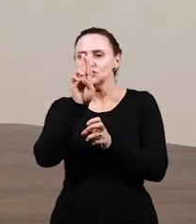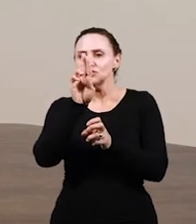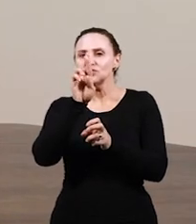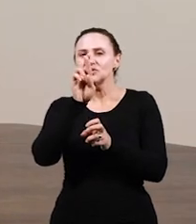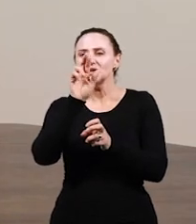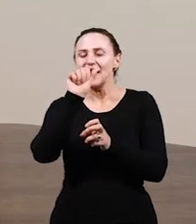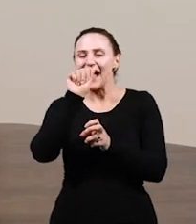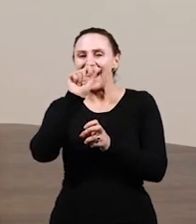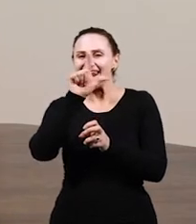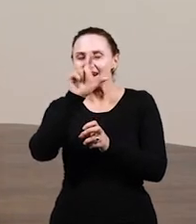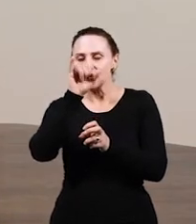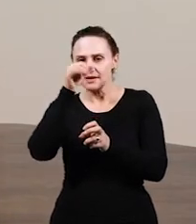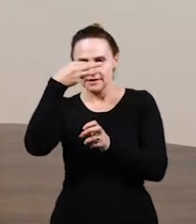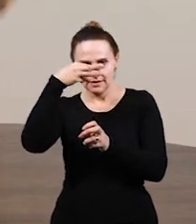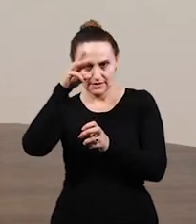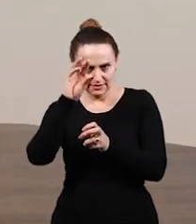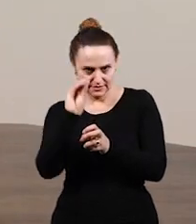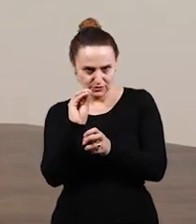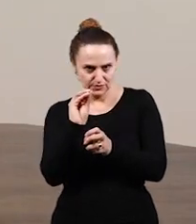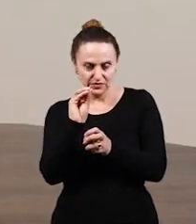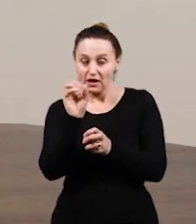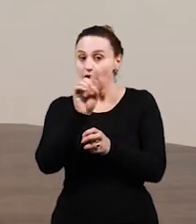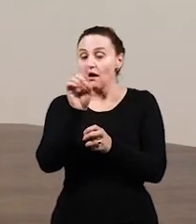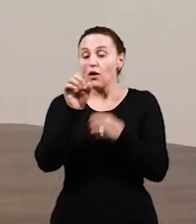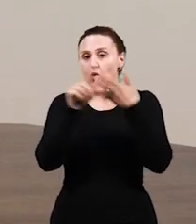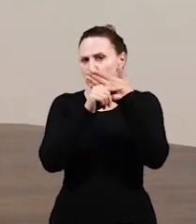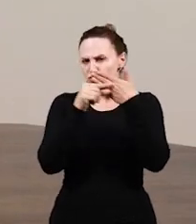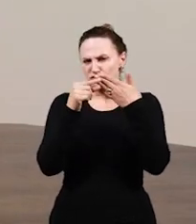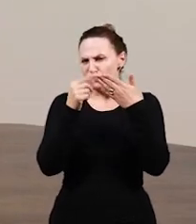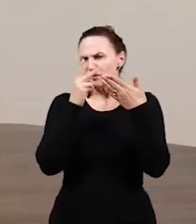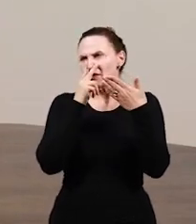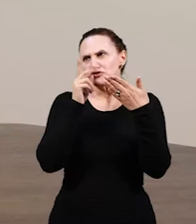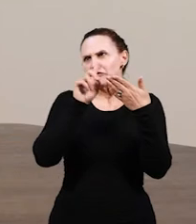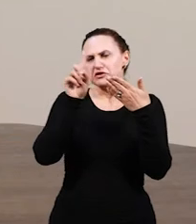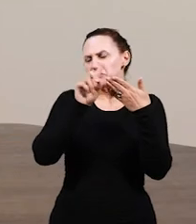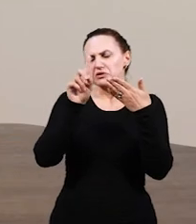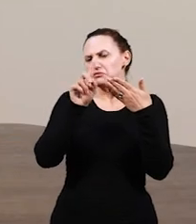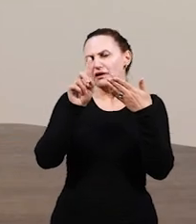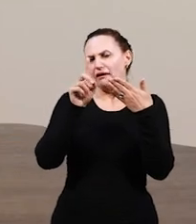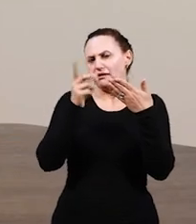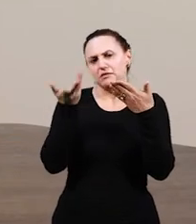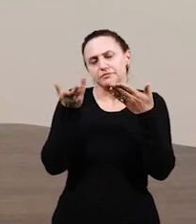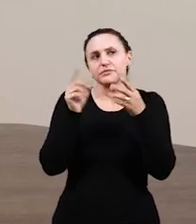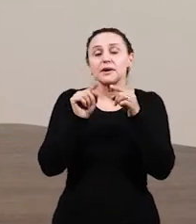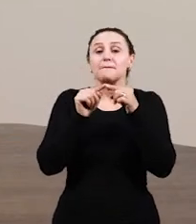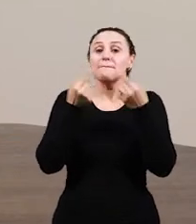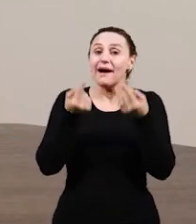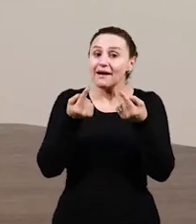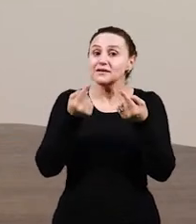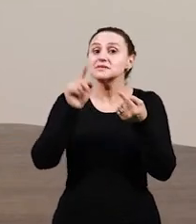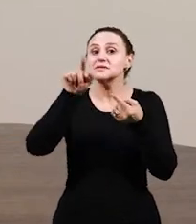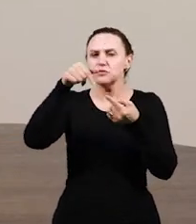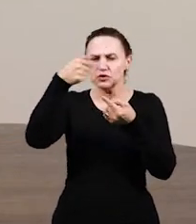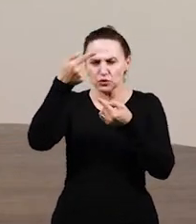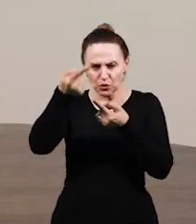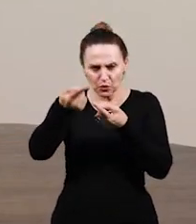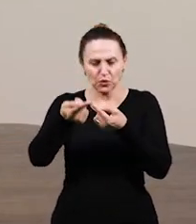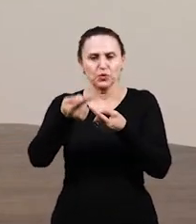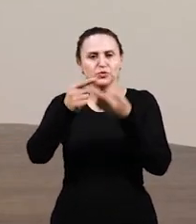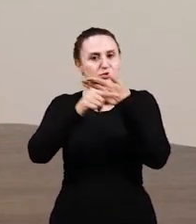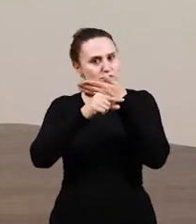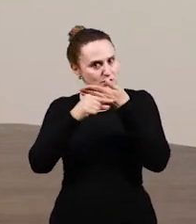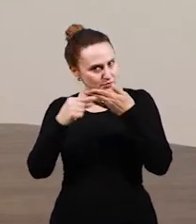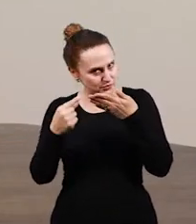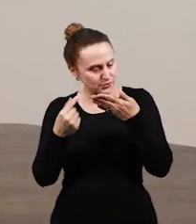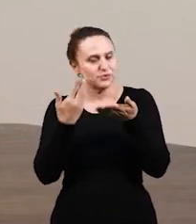ele próprio ele nunca se ao o dominou estruturalista foram os estudiosos que vieram depois dele que é